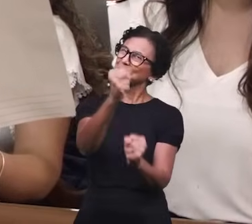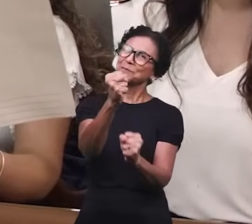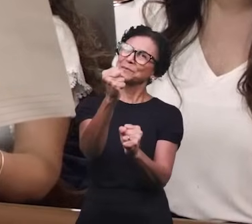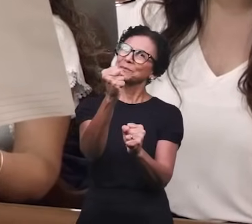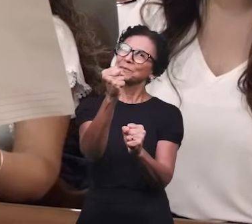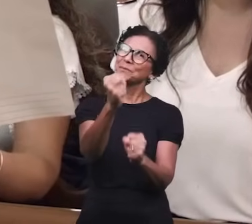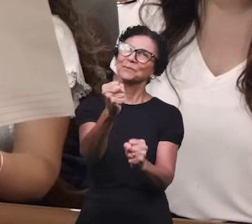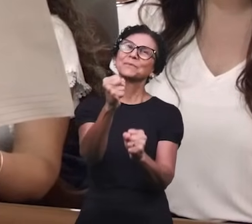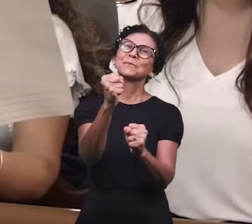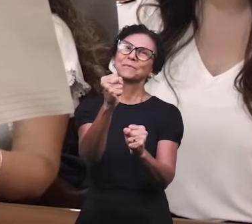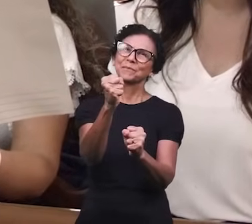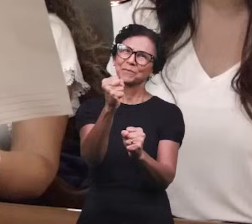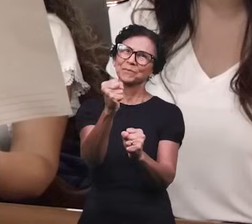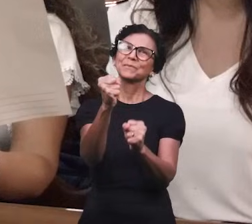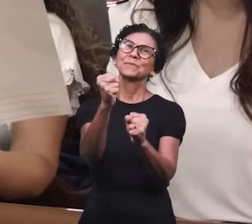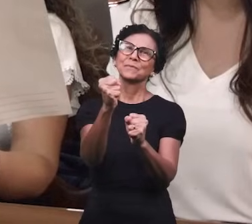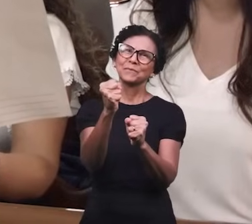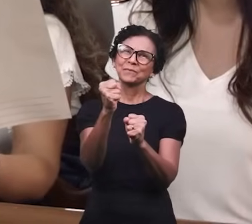poderoso